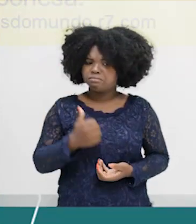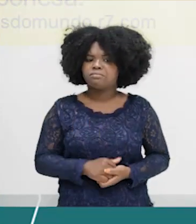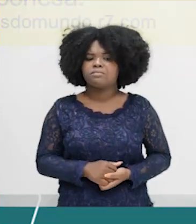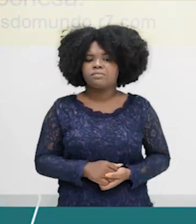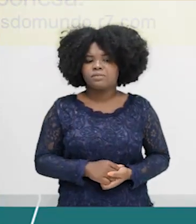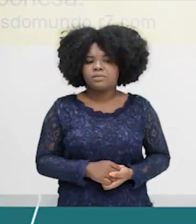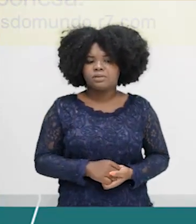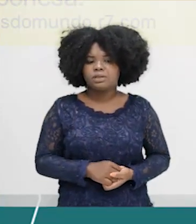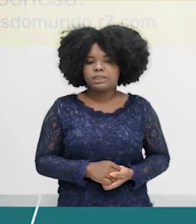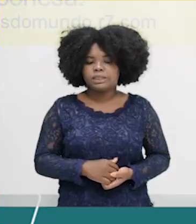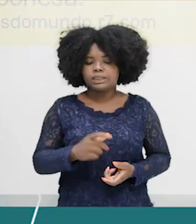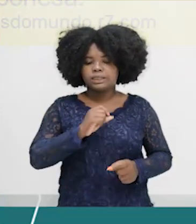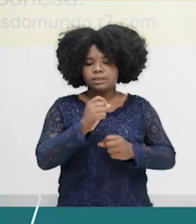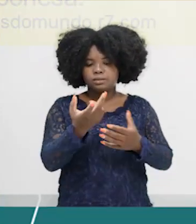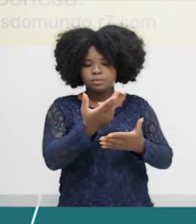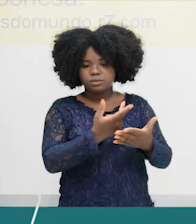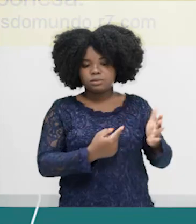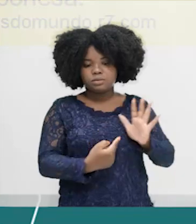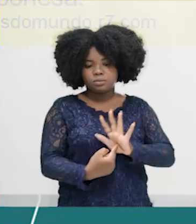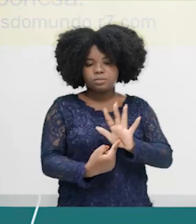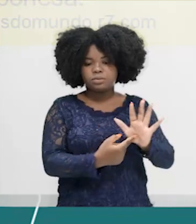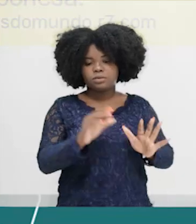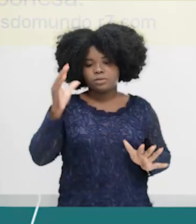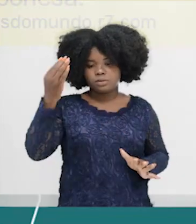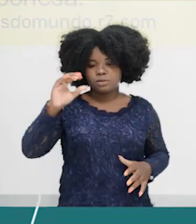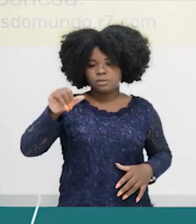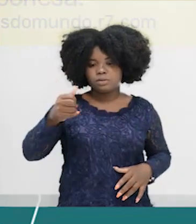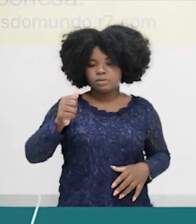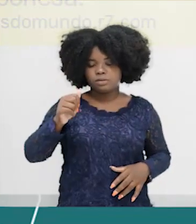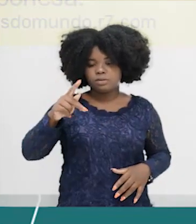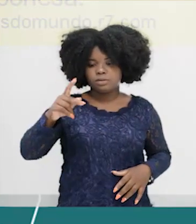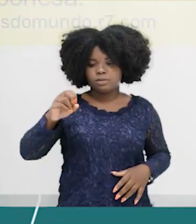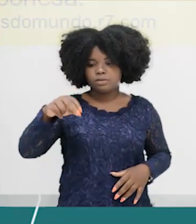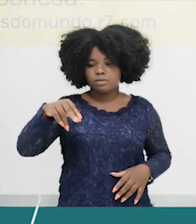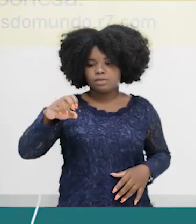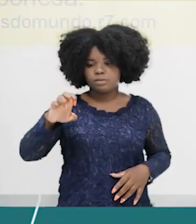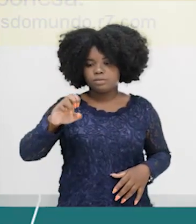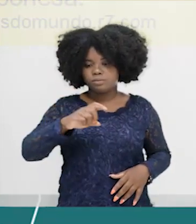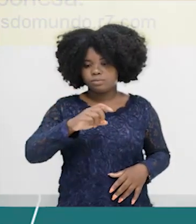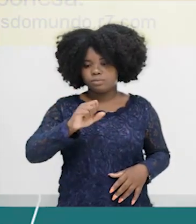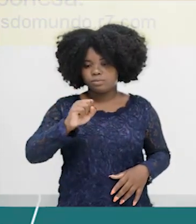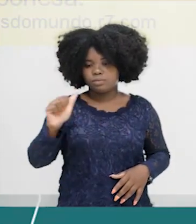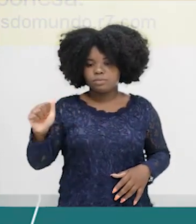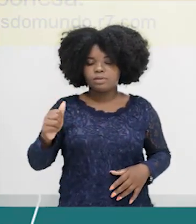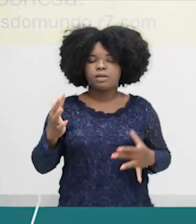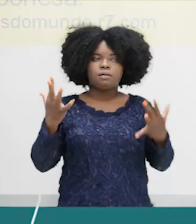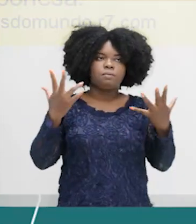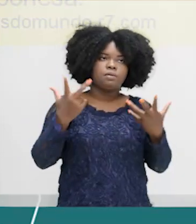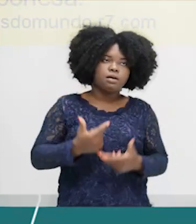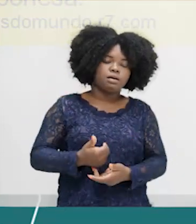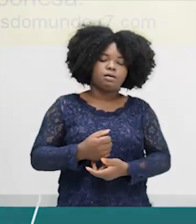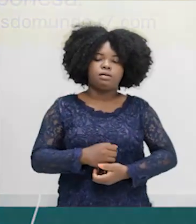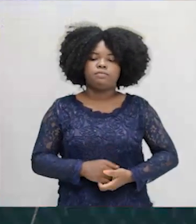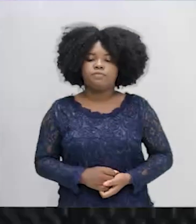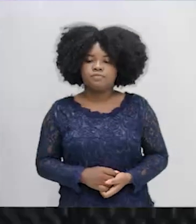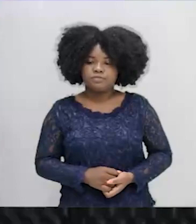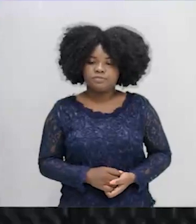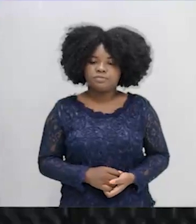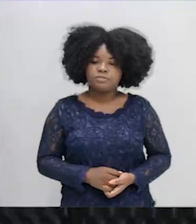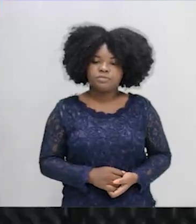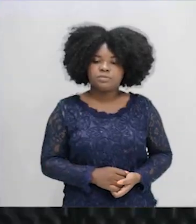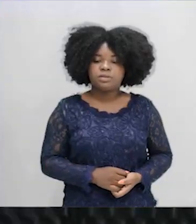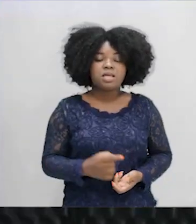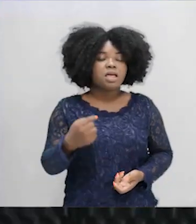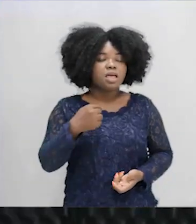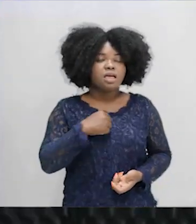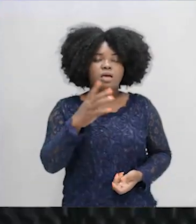ele trabalha com caricaturas e ilustrações da cultura japonesa, que é extremamente encantadora para uma grande parte de vocês. E eu vou ser sincero,